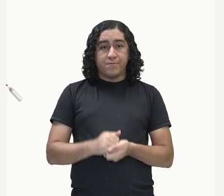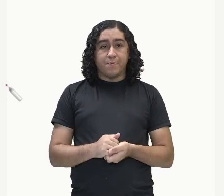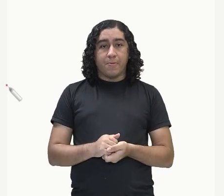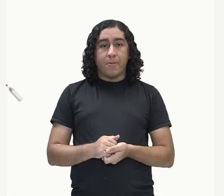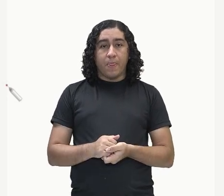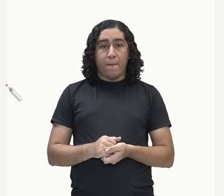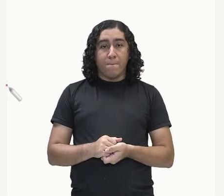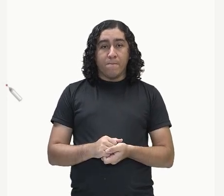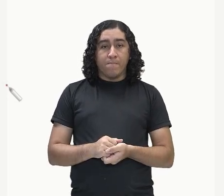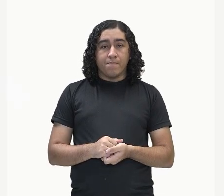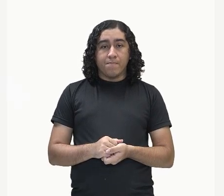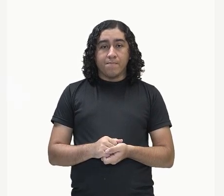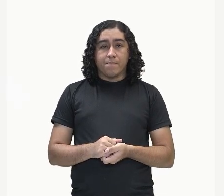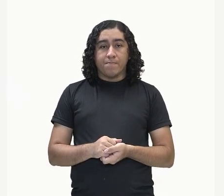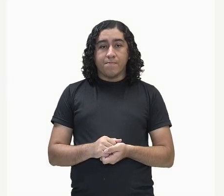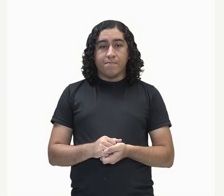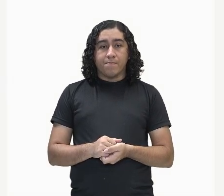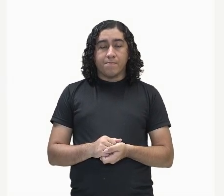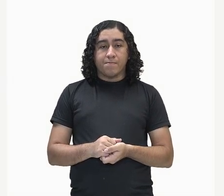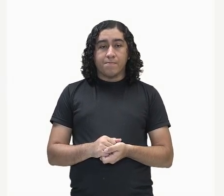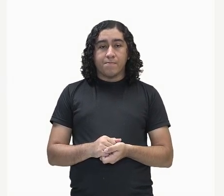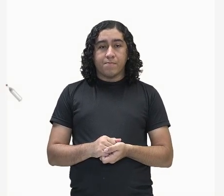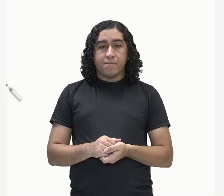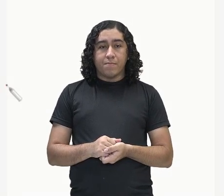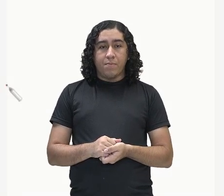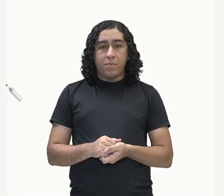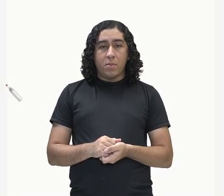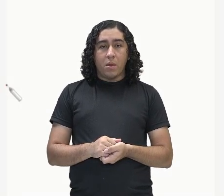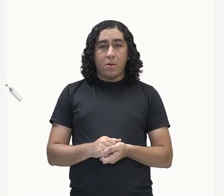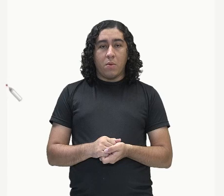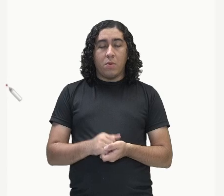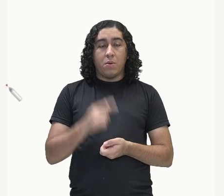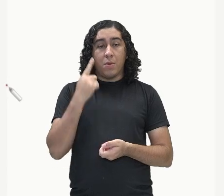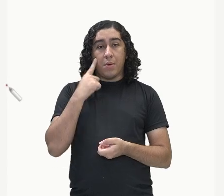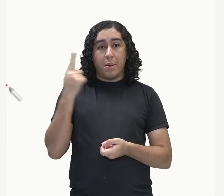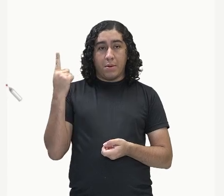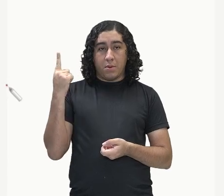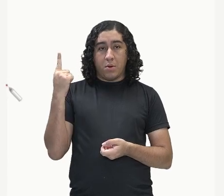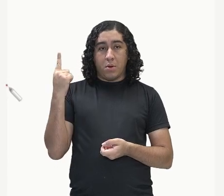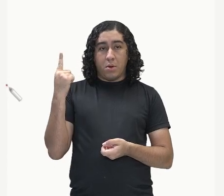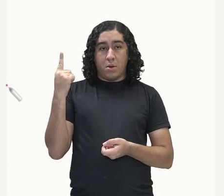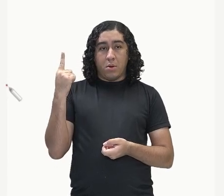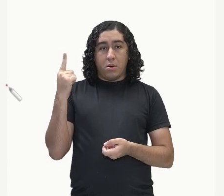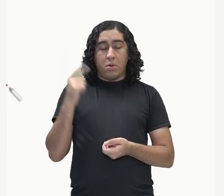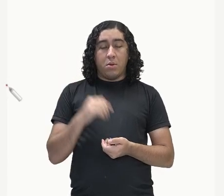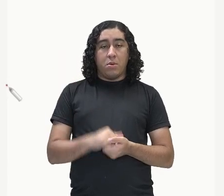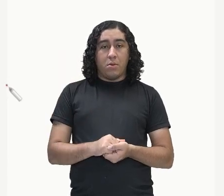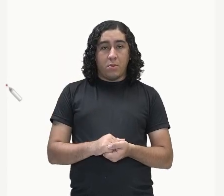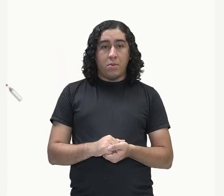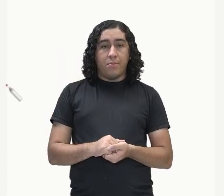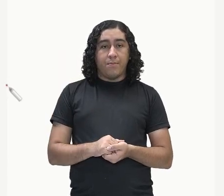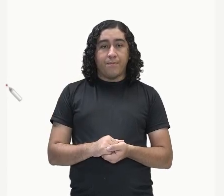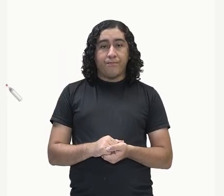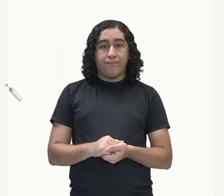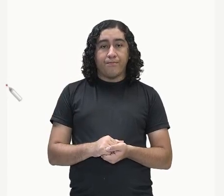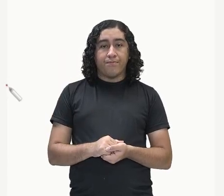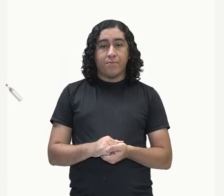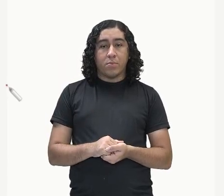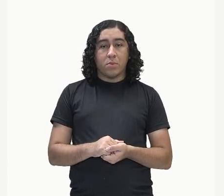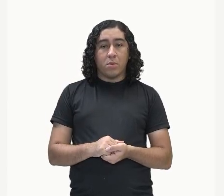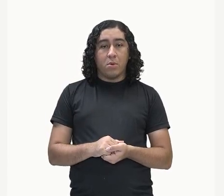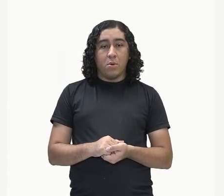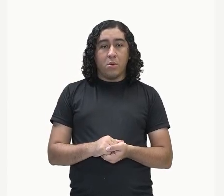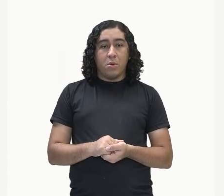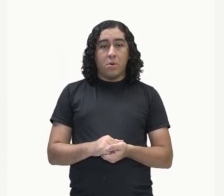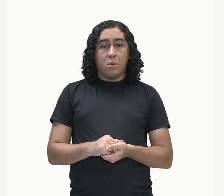só aí na nossa próxima imagem, os osteíctes são os peixes ósseos e eles apresentam aqui, ó, as